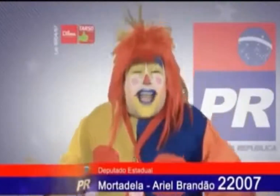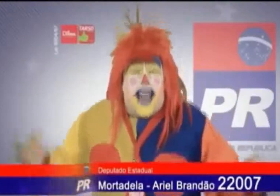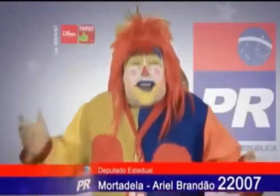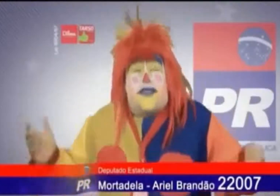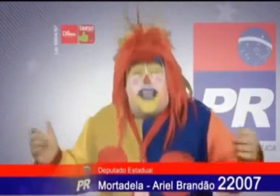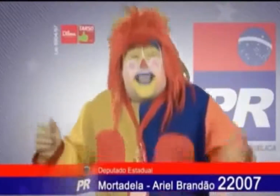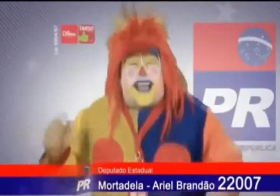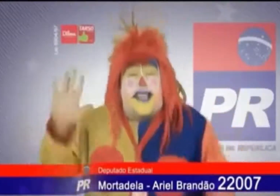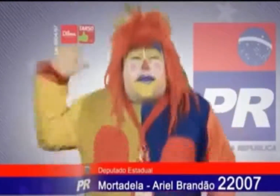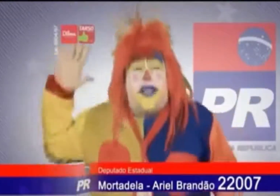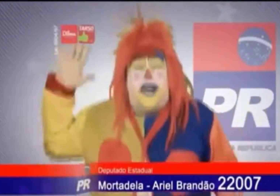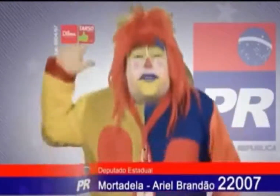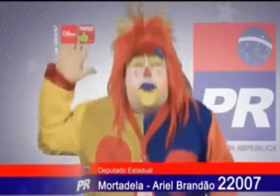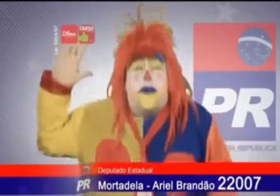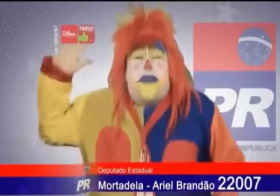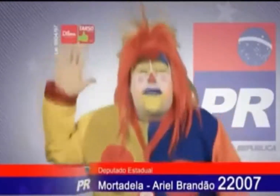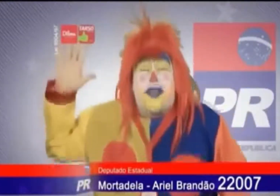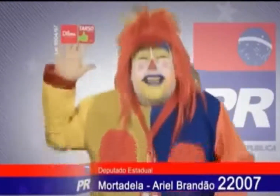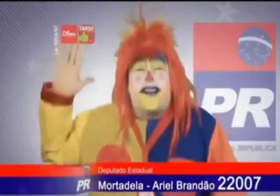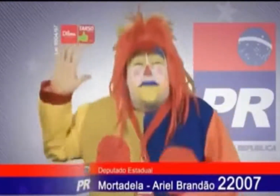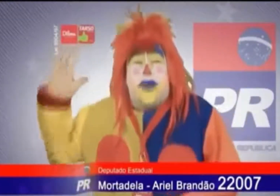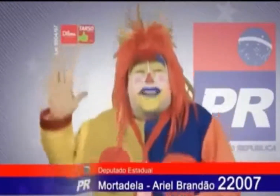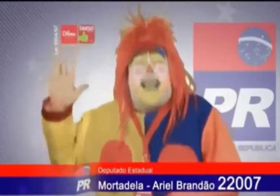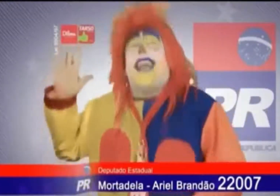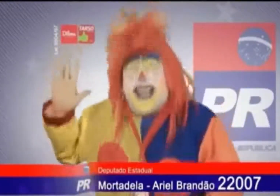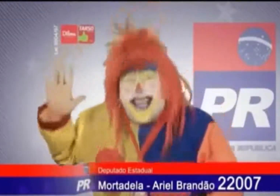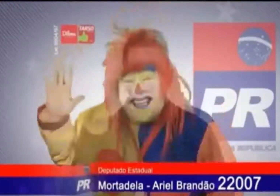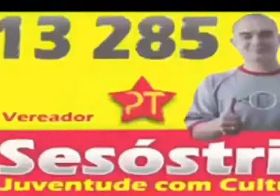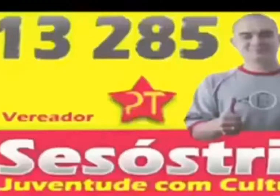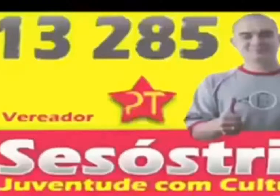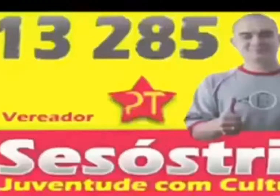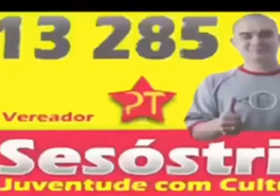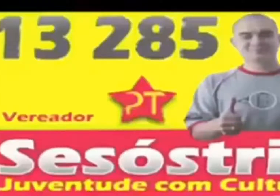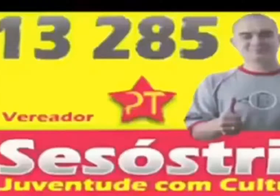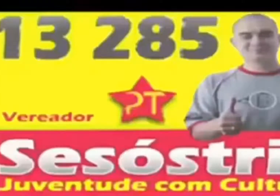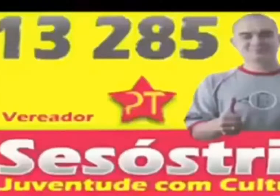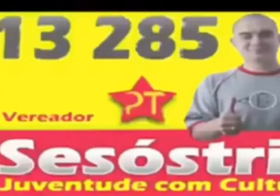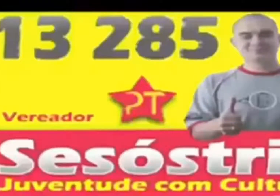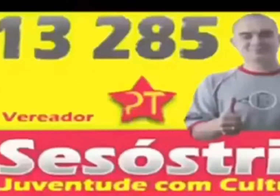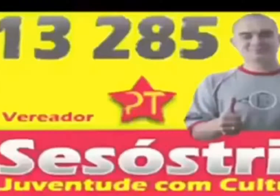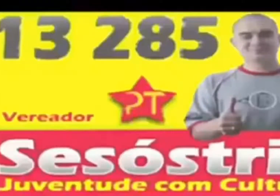ou de Magrela. No dia 5 de outubro, vai votar no Mortadela.